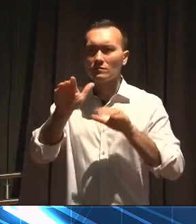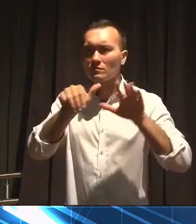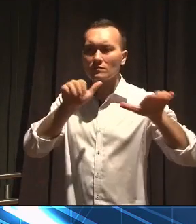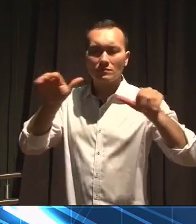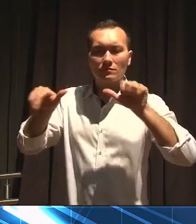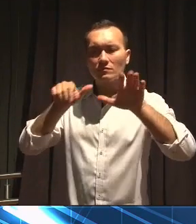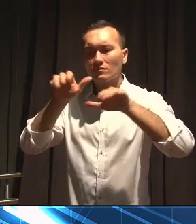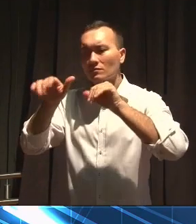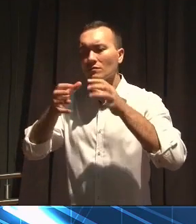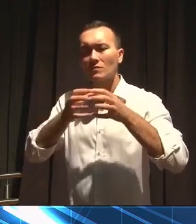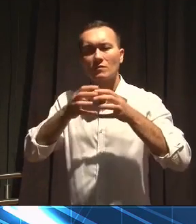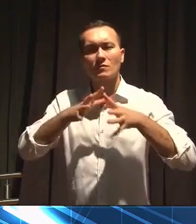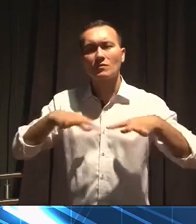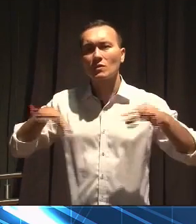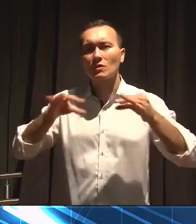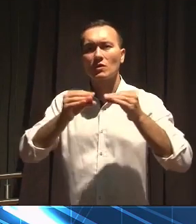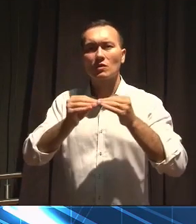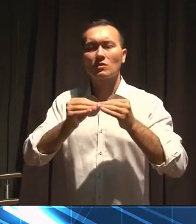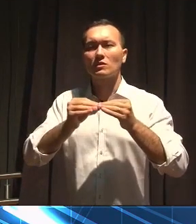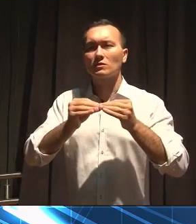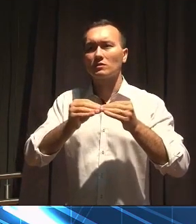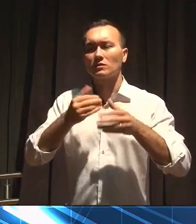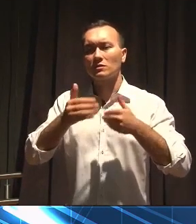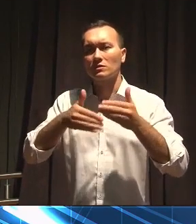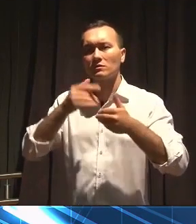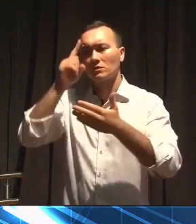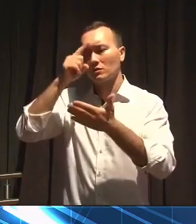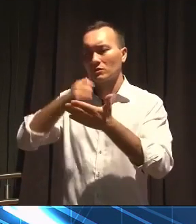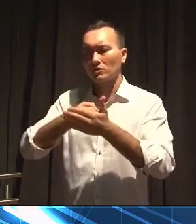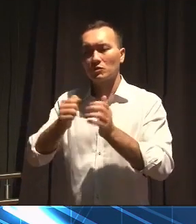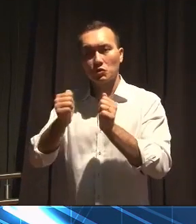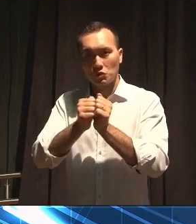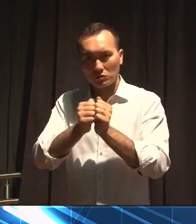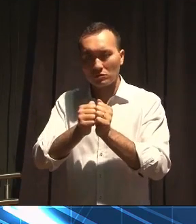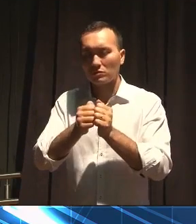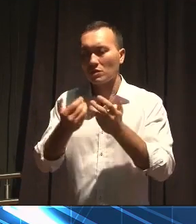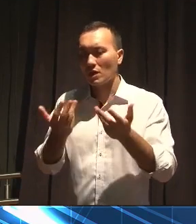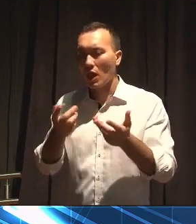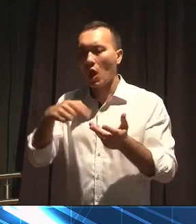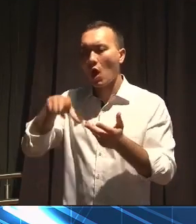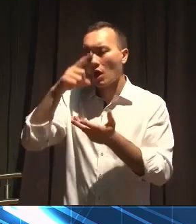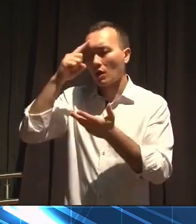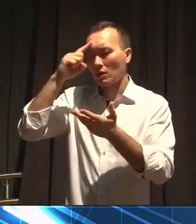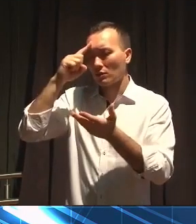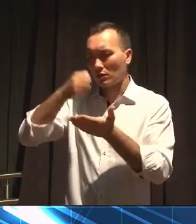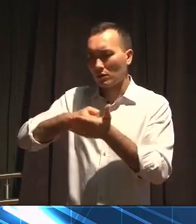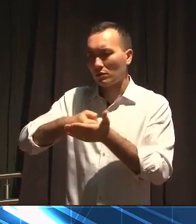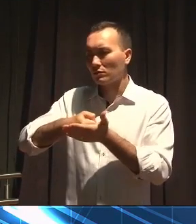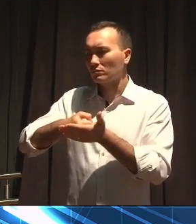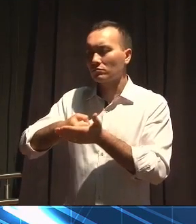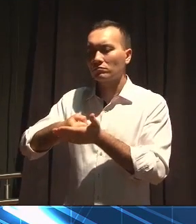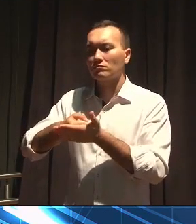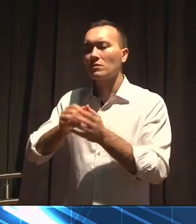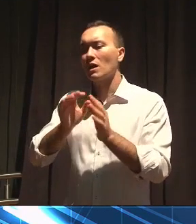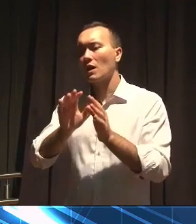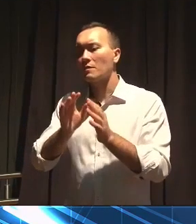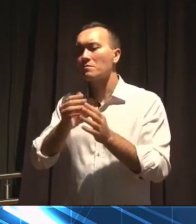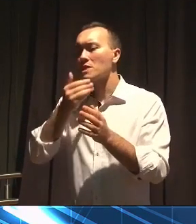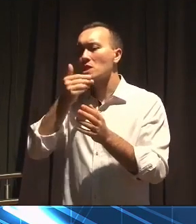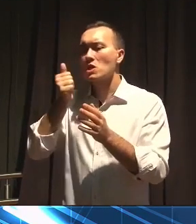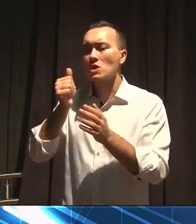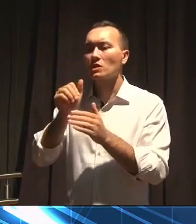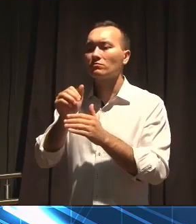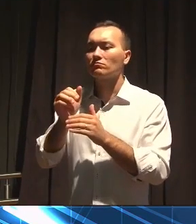e sair dali daqui a pouco com um débito técnico, encaixar na squad e aquilo também ser tu acaba baixando o custo como